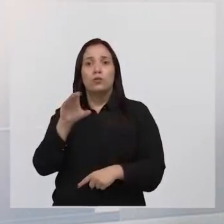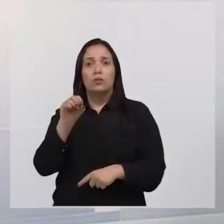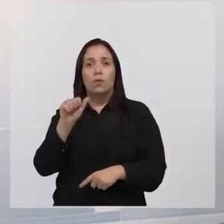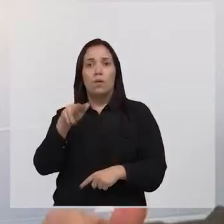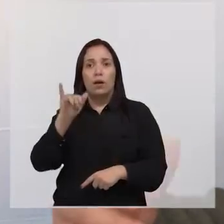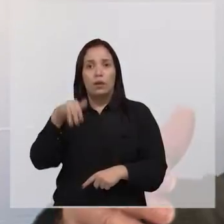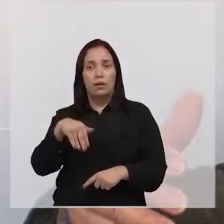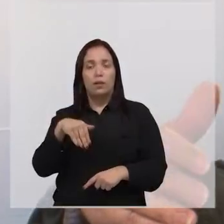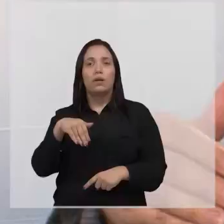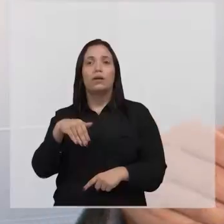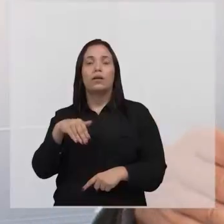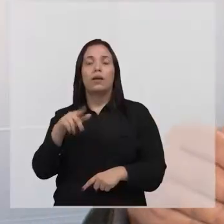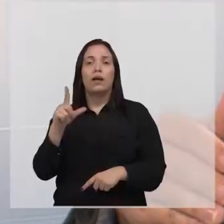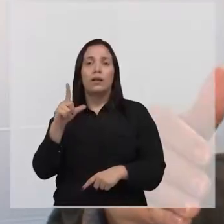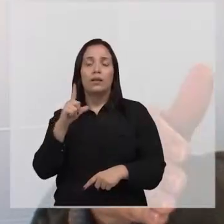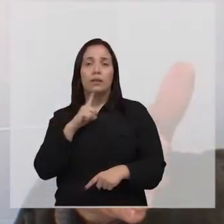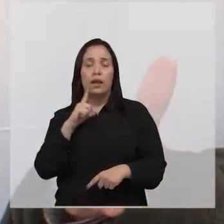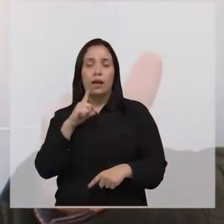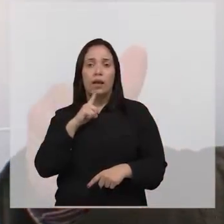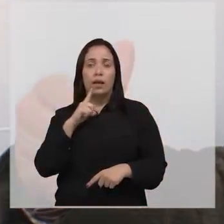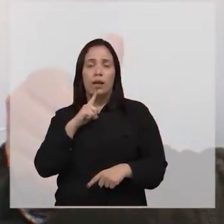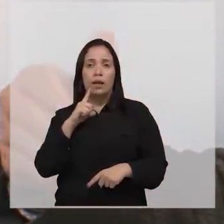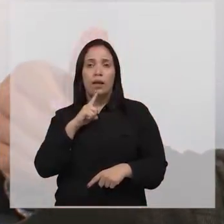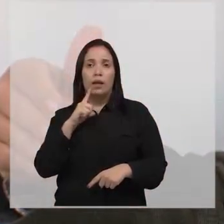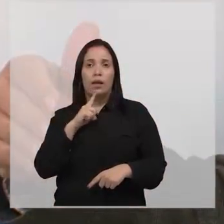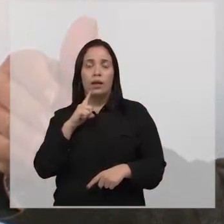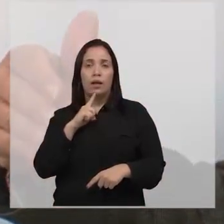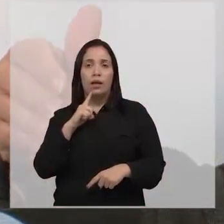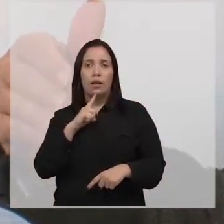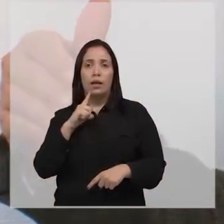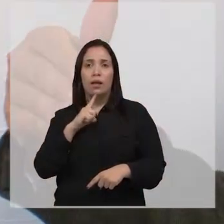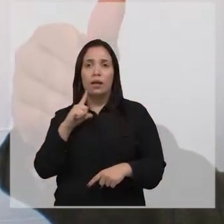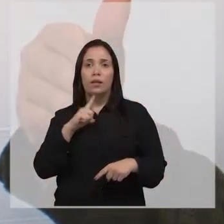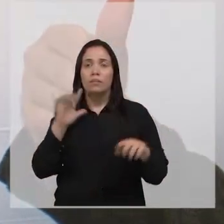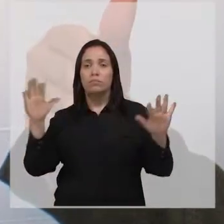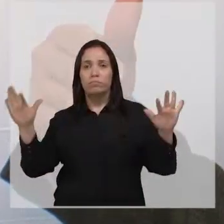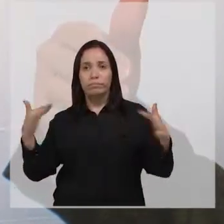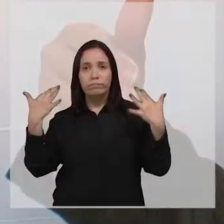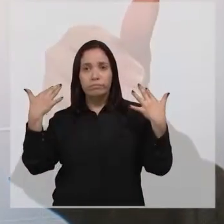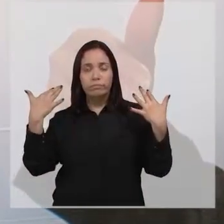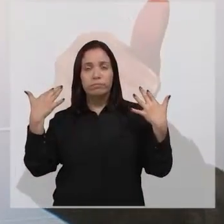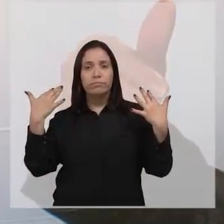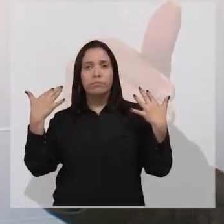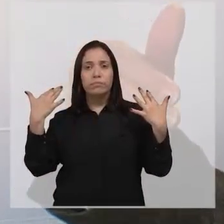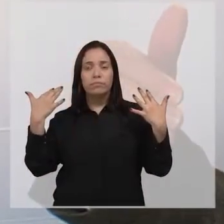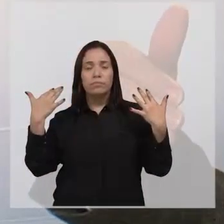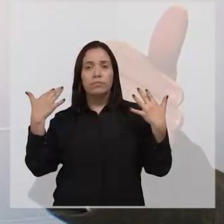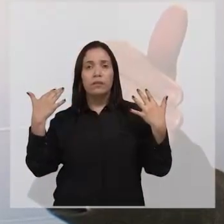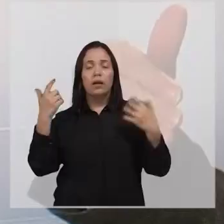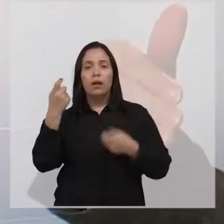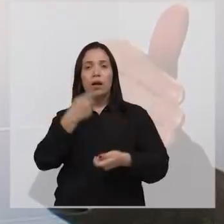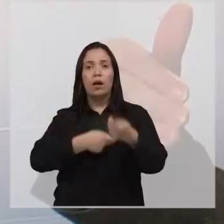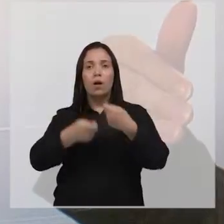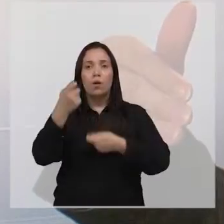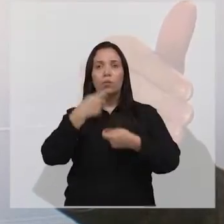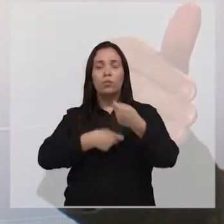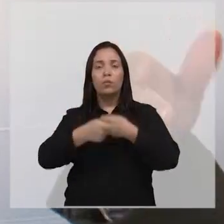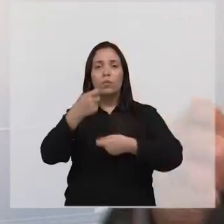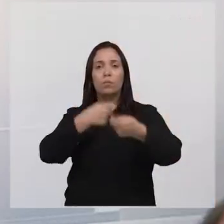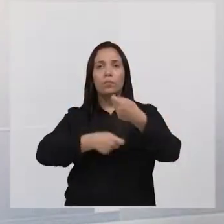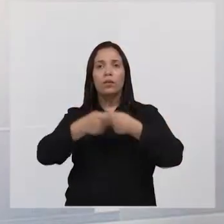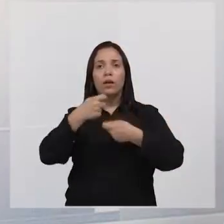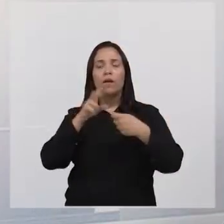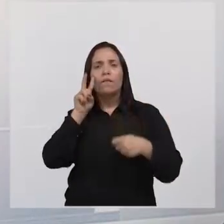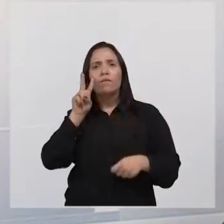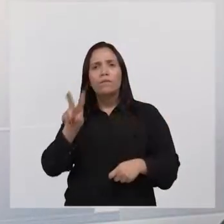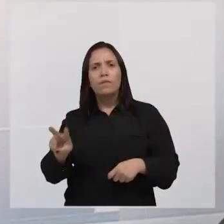figura que não só está ganhando corpo, como também uma parte do mercado financeiro vê ele